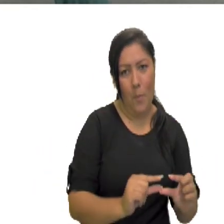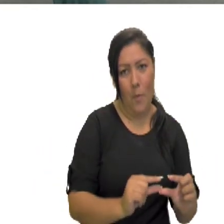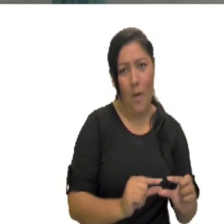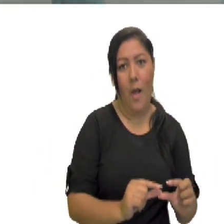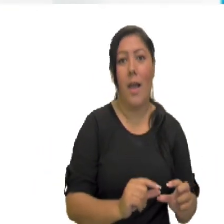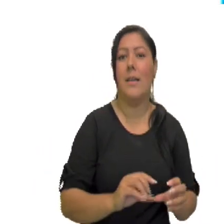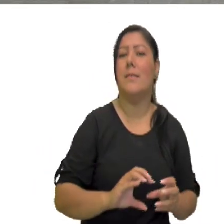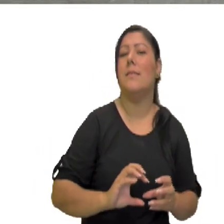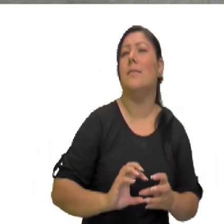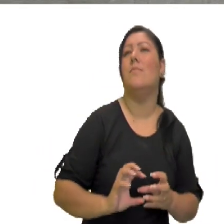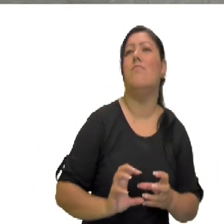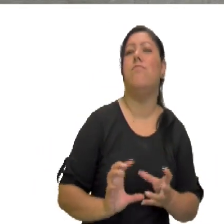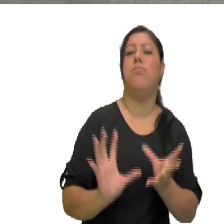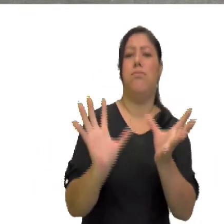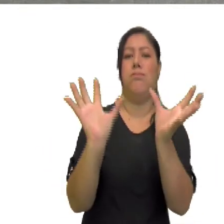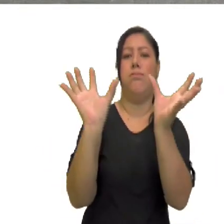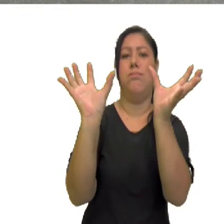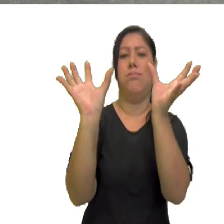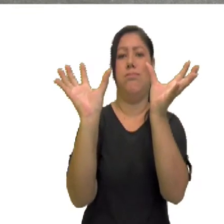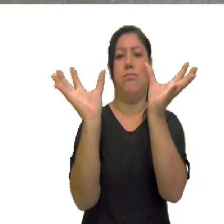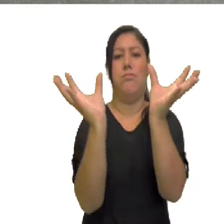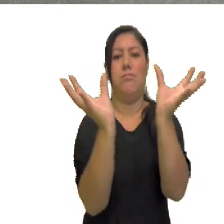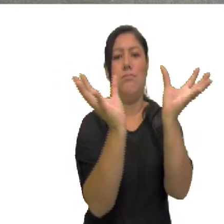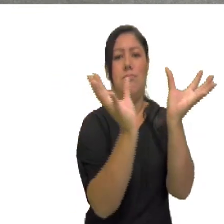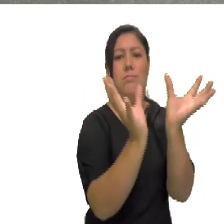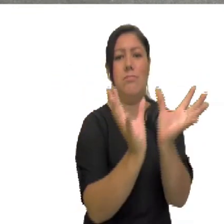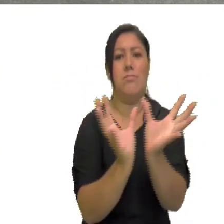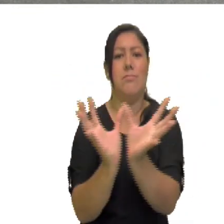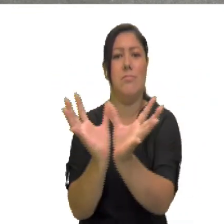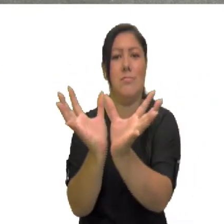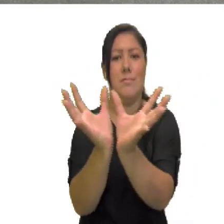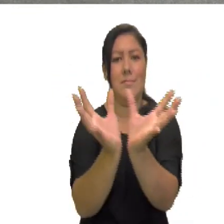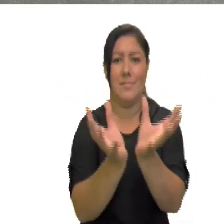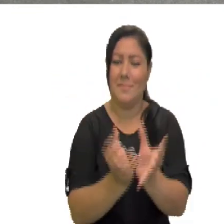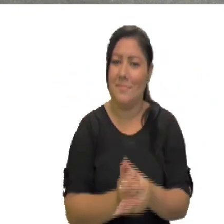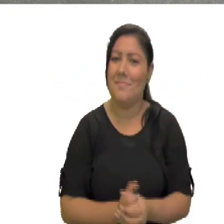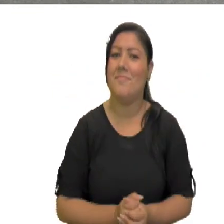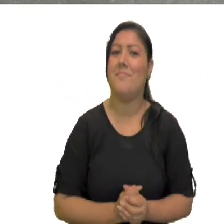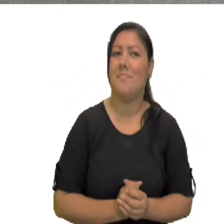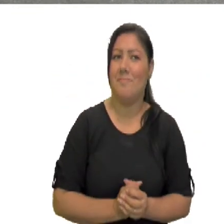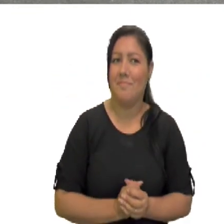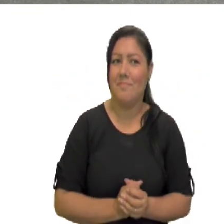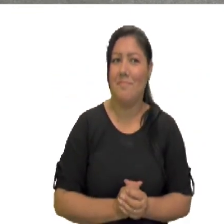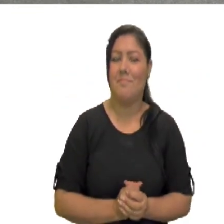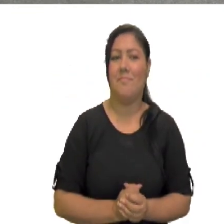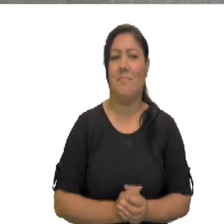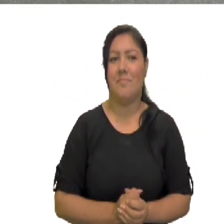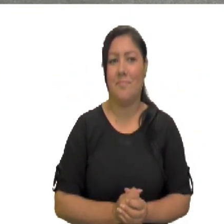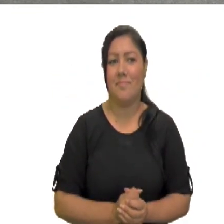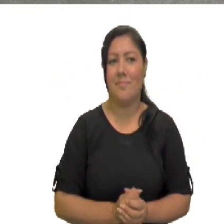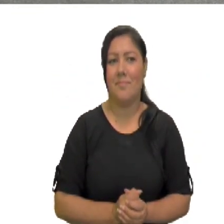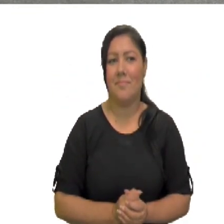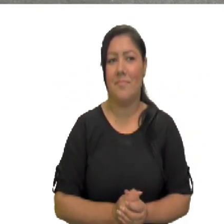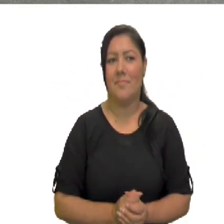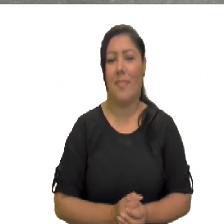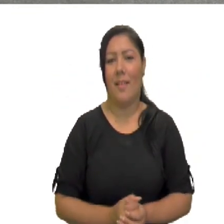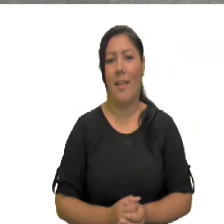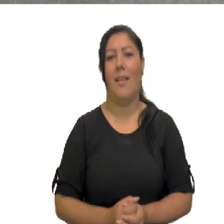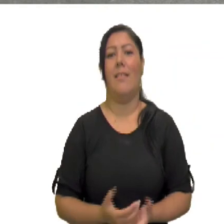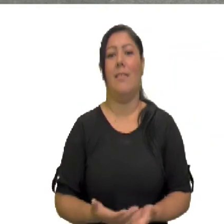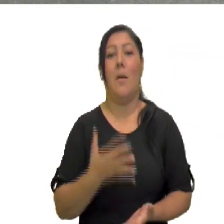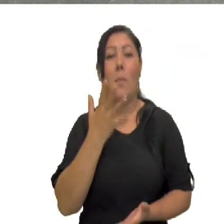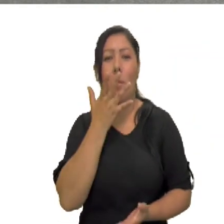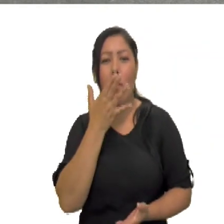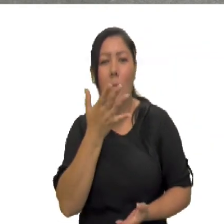grandes corais. Então, estes poríferos, eles trazem essa ideia de uma